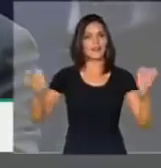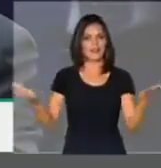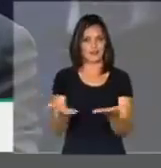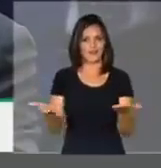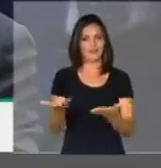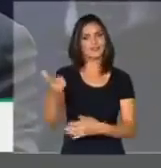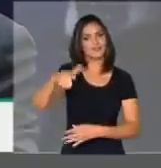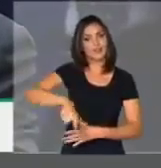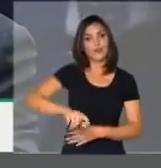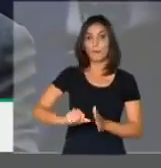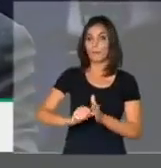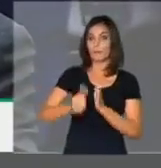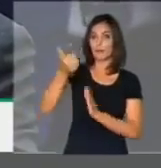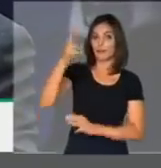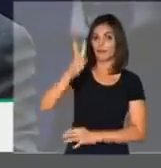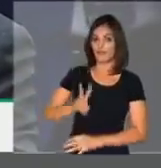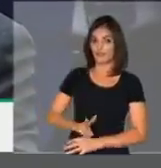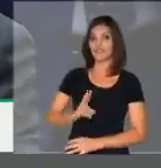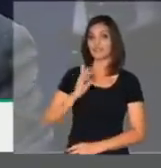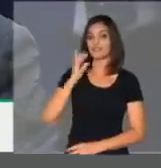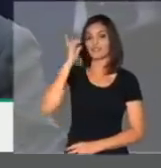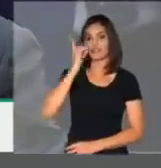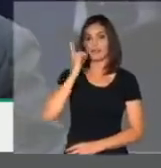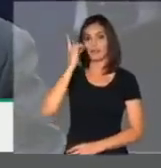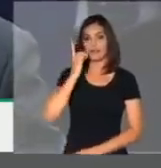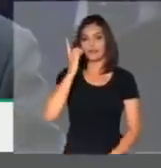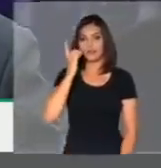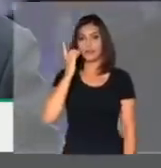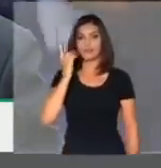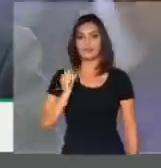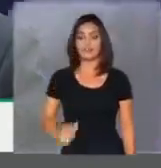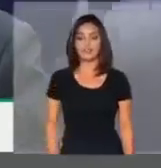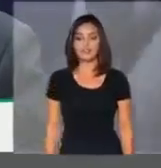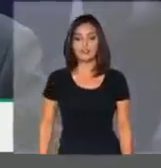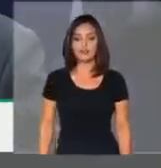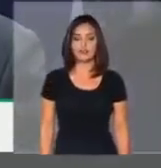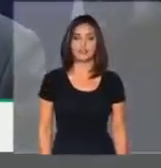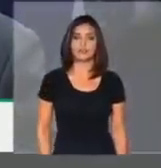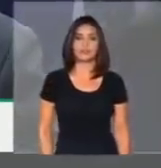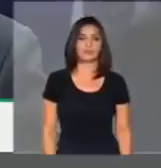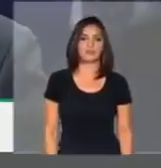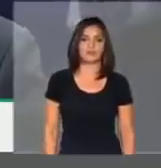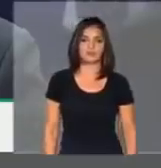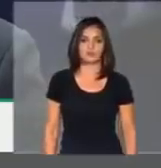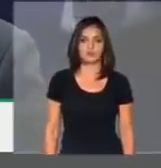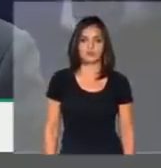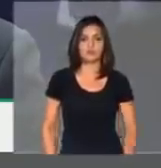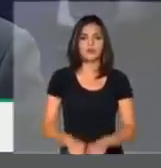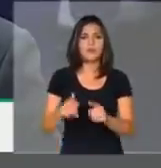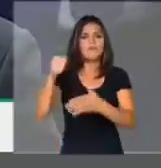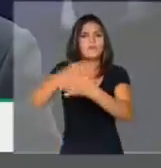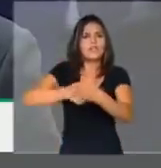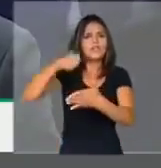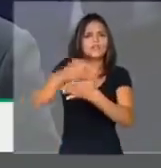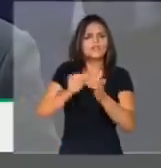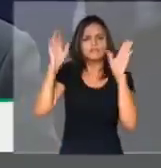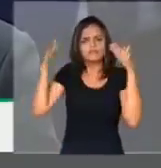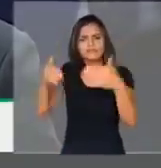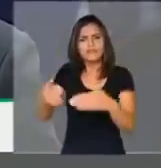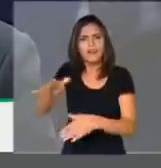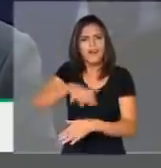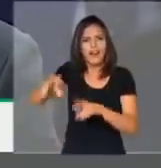de ser um militante das mesmas causas que Vossa Excelência defende.